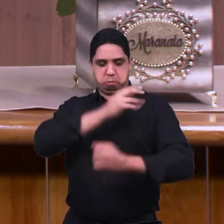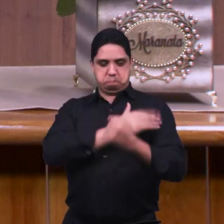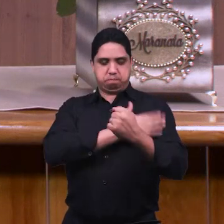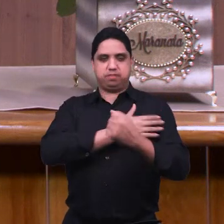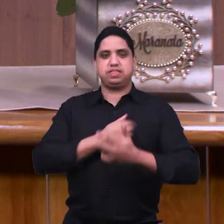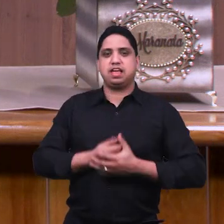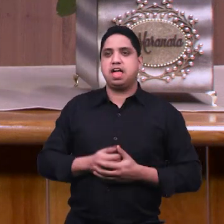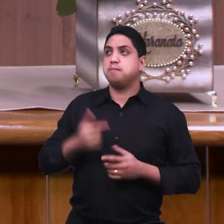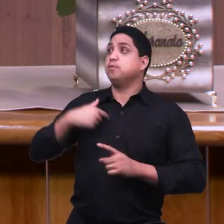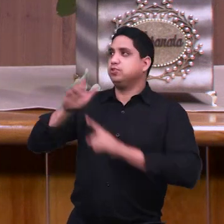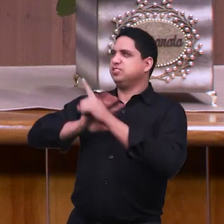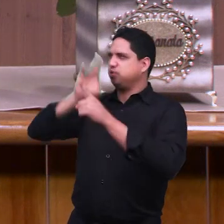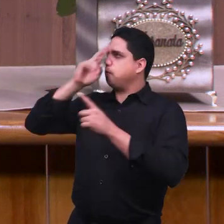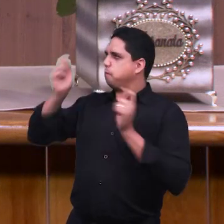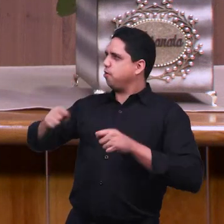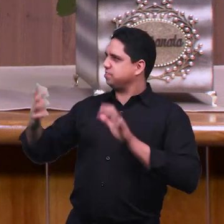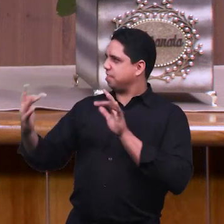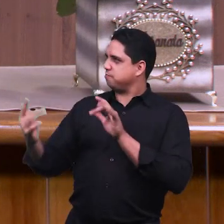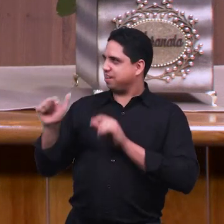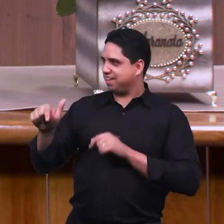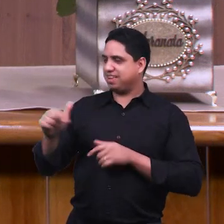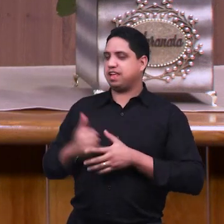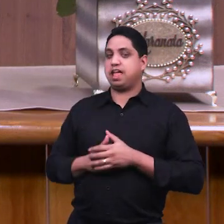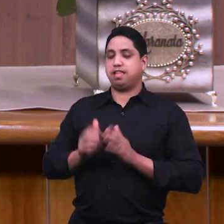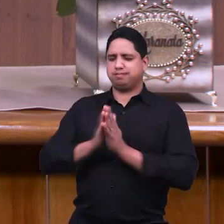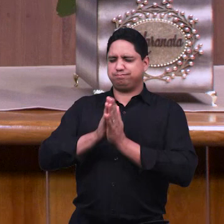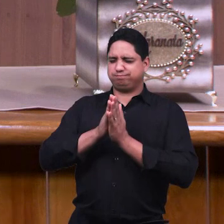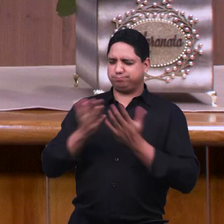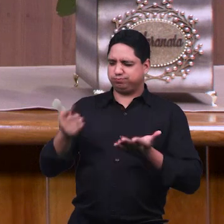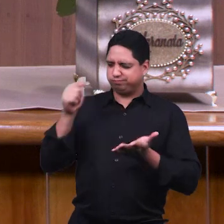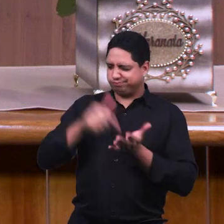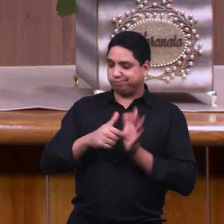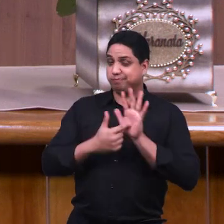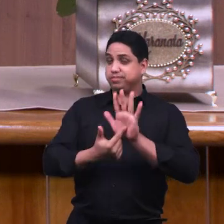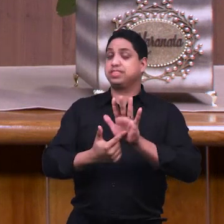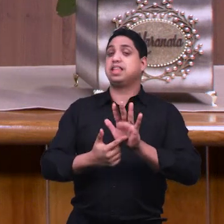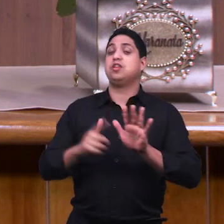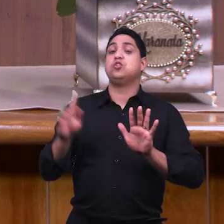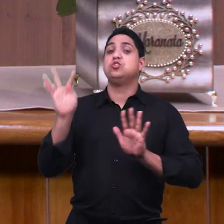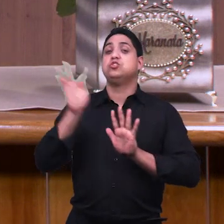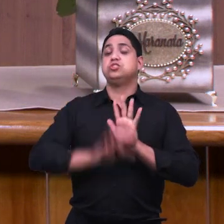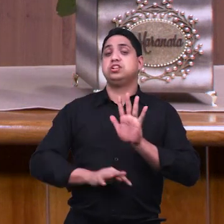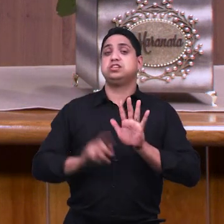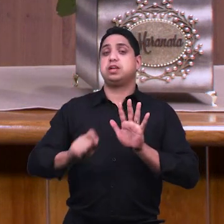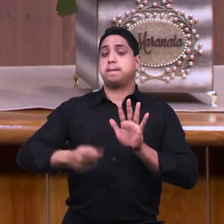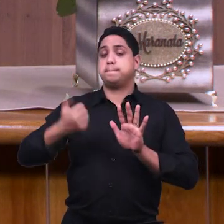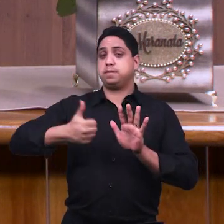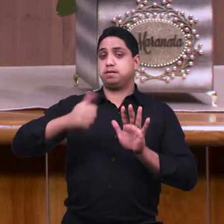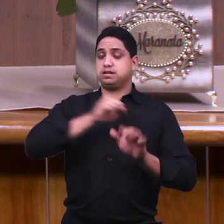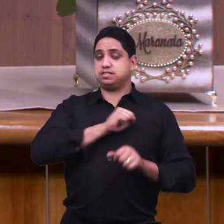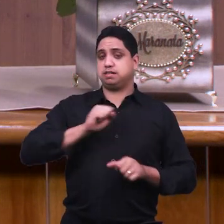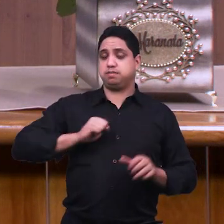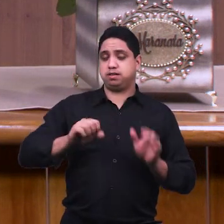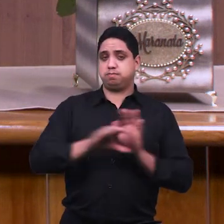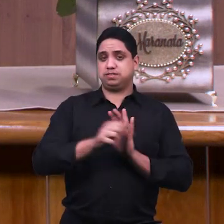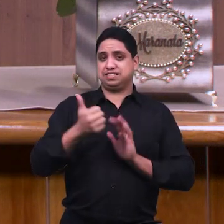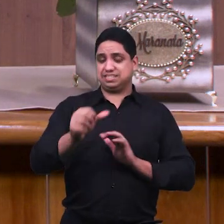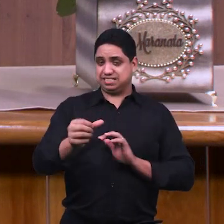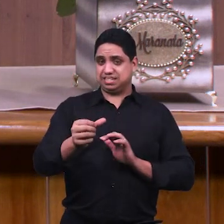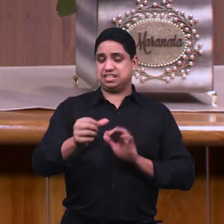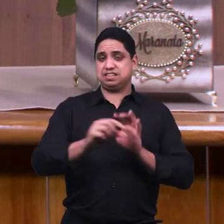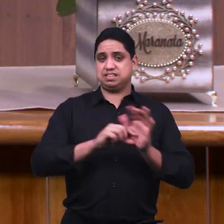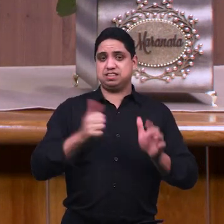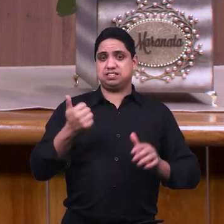consultar o Senhor para namorar aquele rapaz sarado. Aí, quando ela abriu a palavra para consultar o Senhor deu uma palavra para ela, 1 Samuel 16, 17, diz